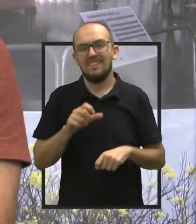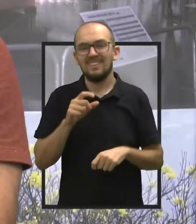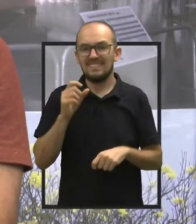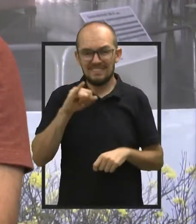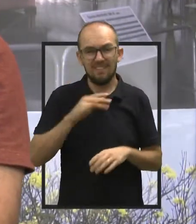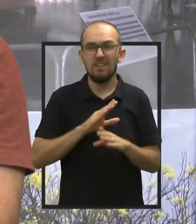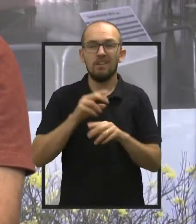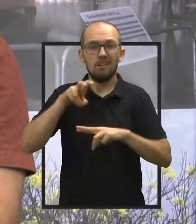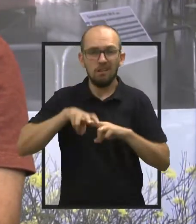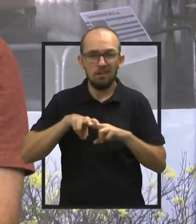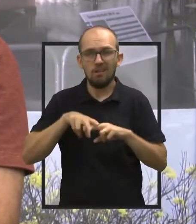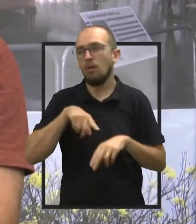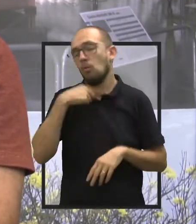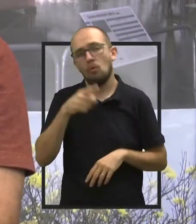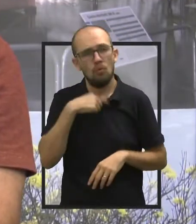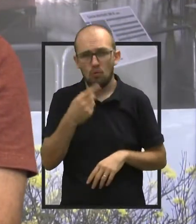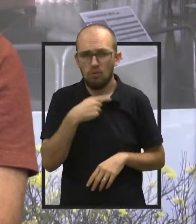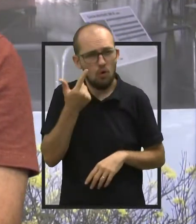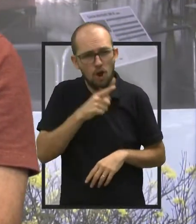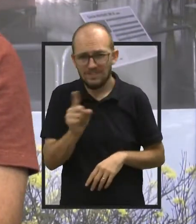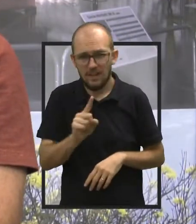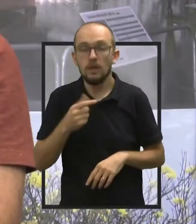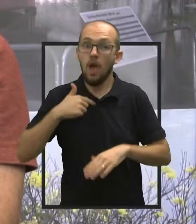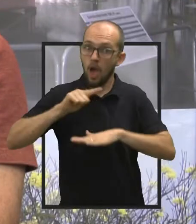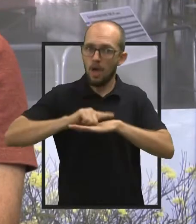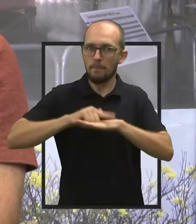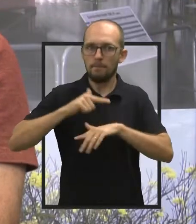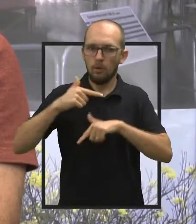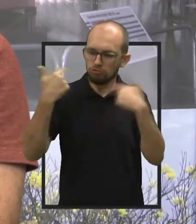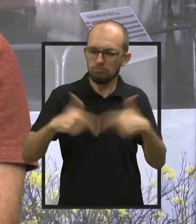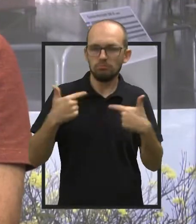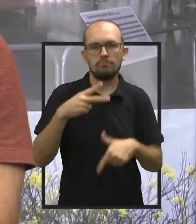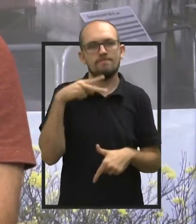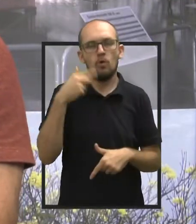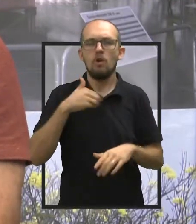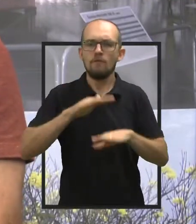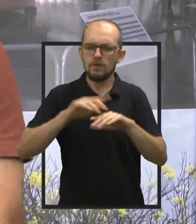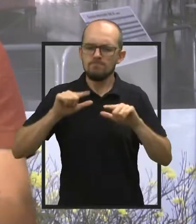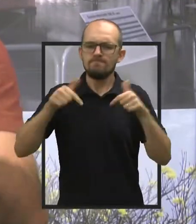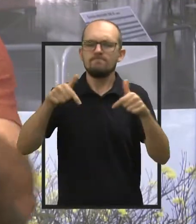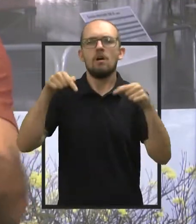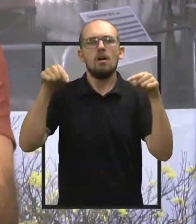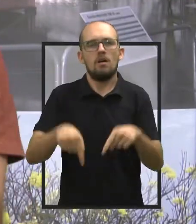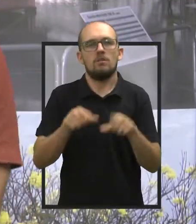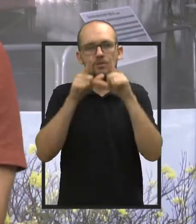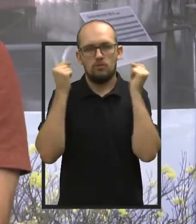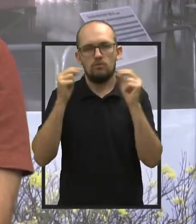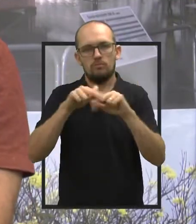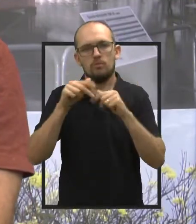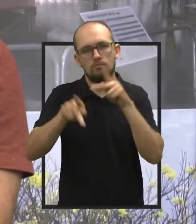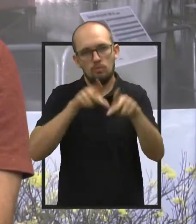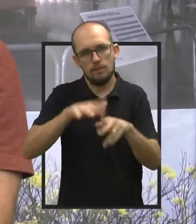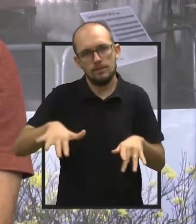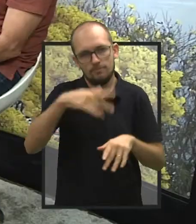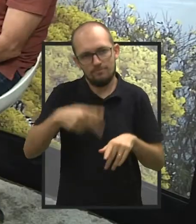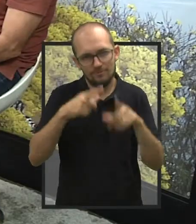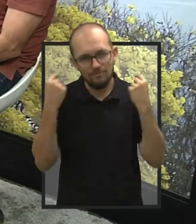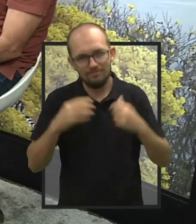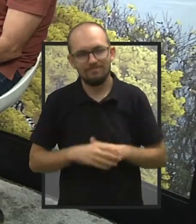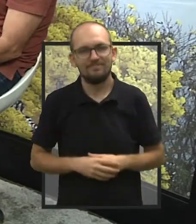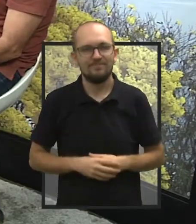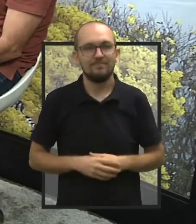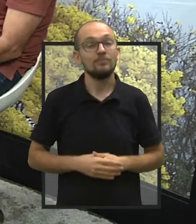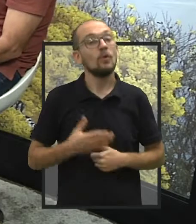administrar. Então, esse é o papel do vereador. E isso eu faço em prol da cidade de Jaú, em prol da população da cidade de Jaú.